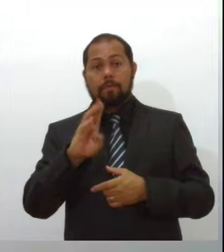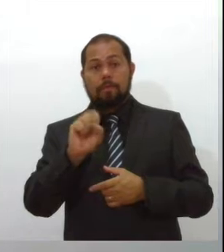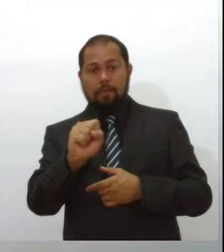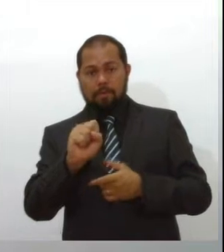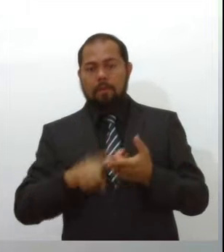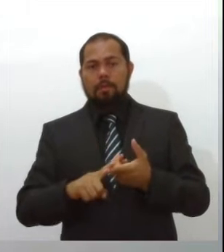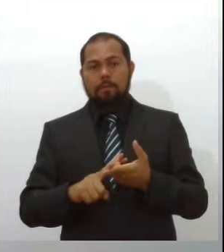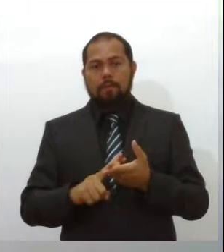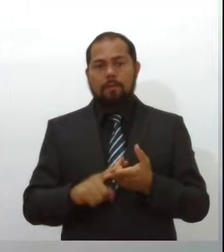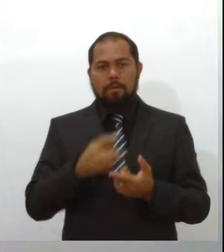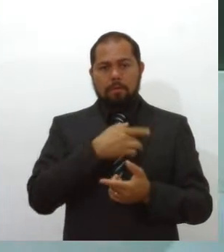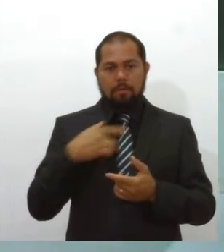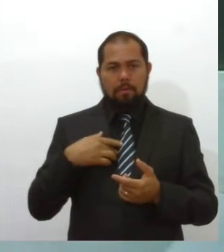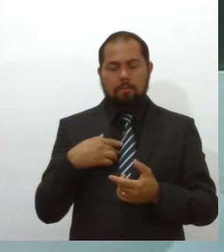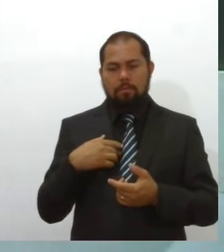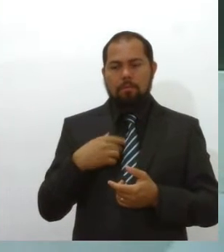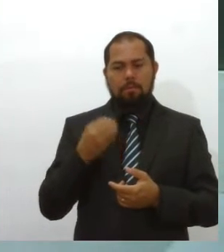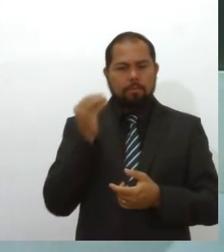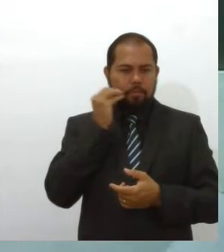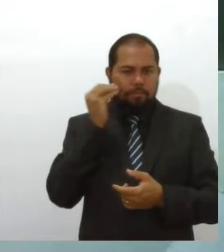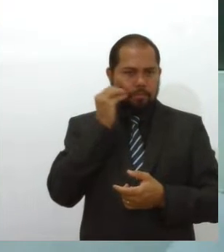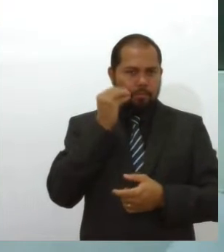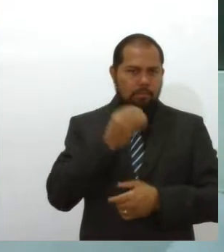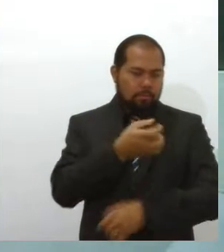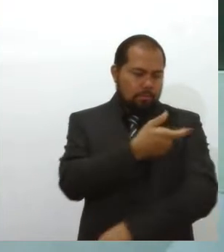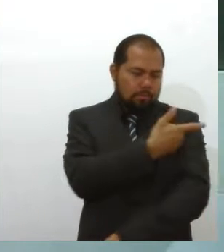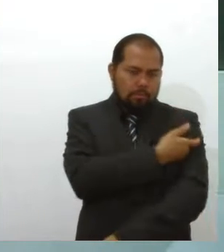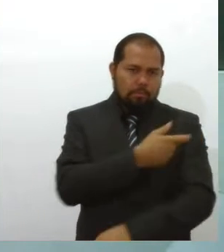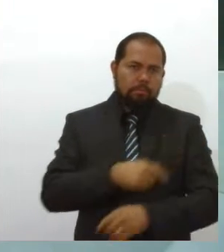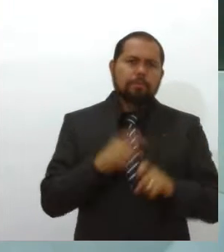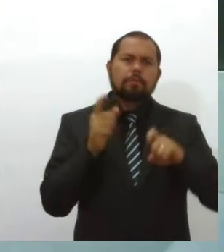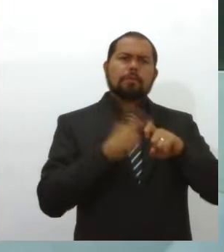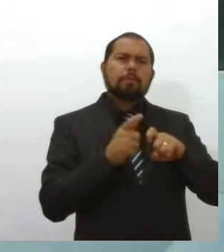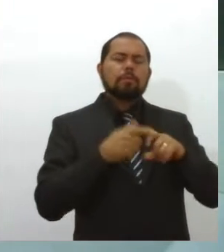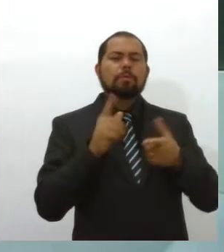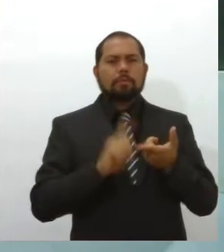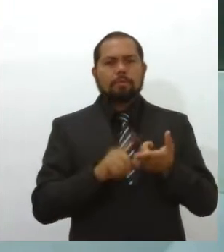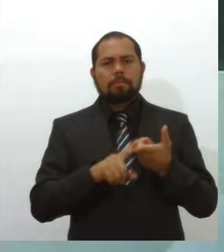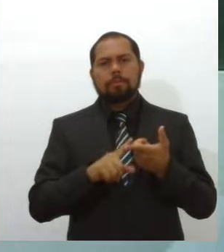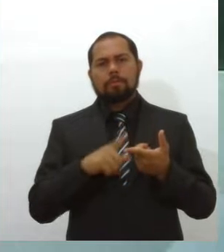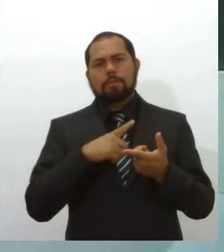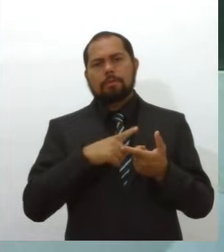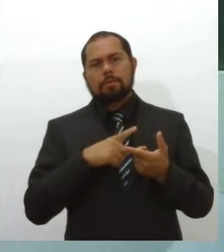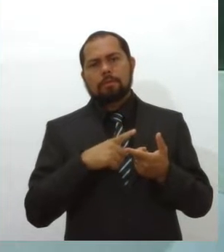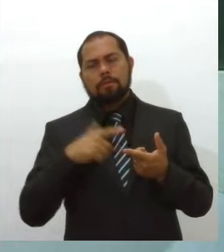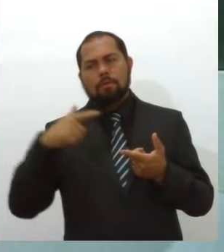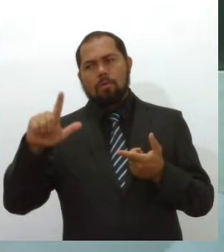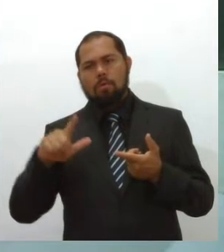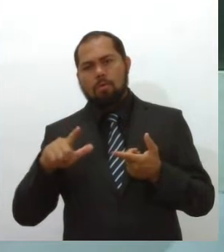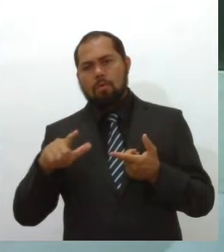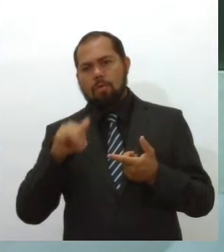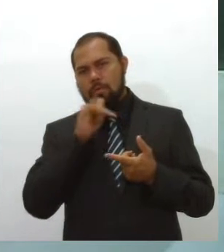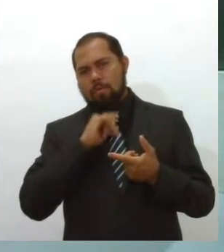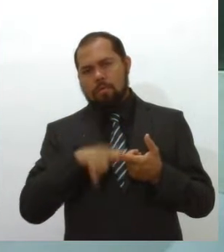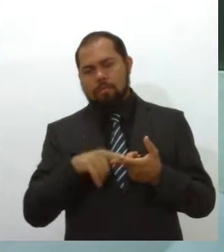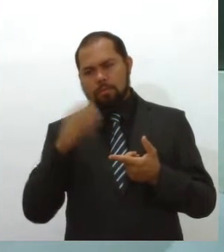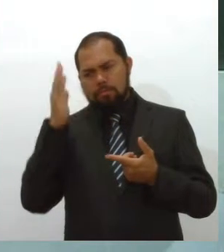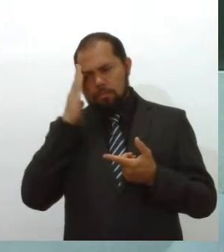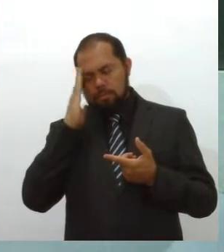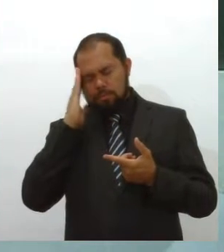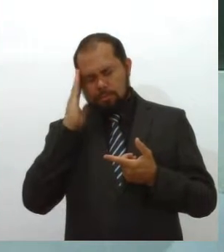isso. Doutora, tem uma outra situação, né, que a gente sabe sempre daquelas vacinas que são contempladas